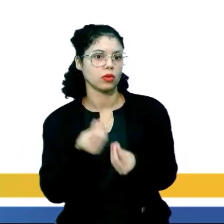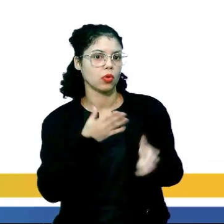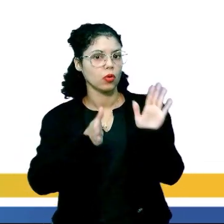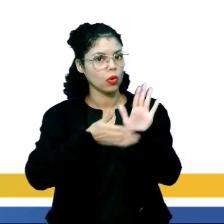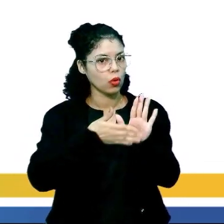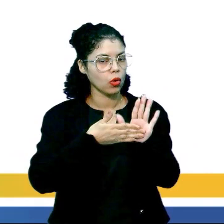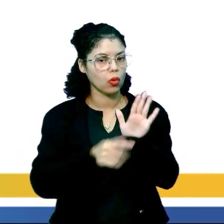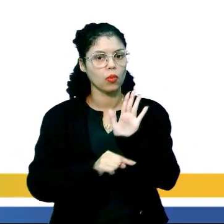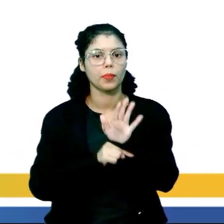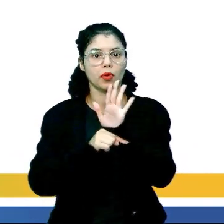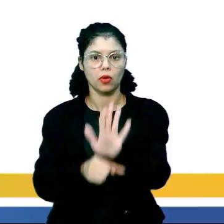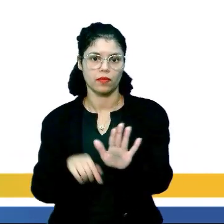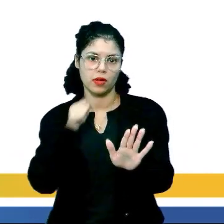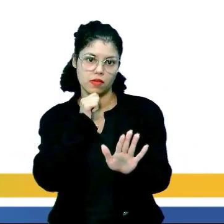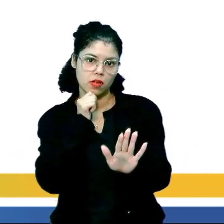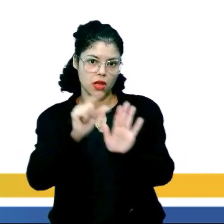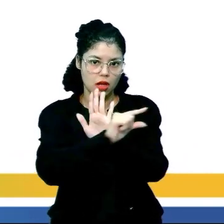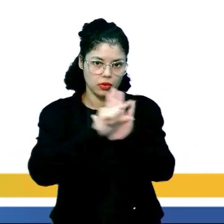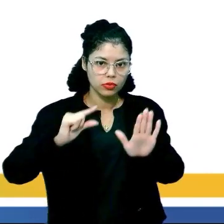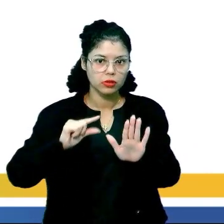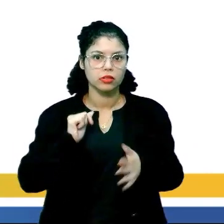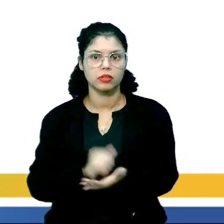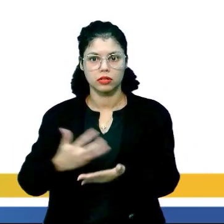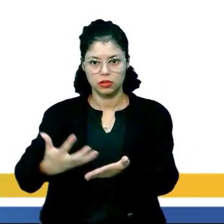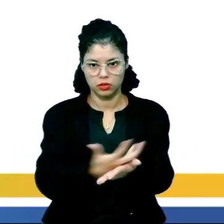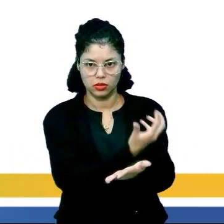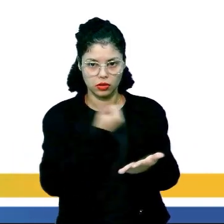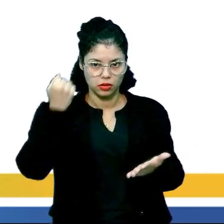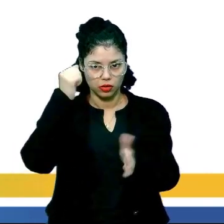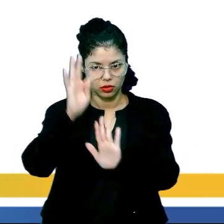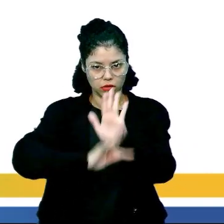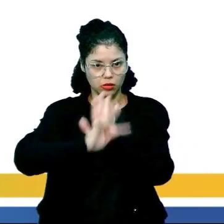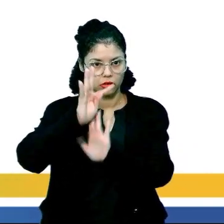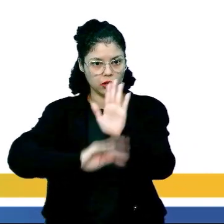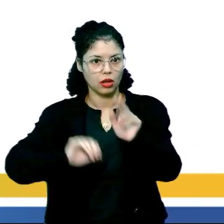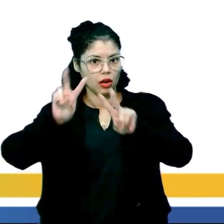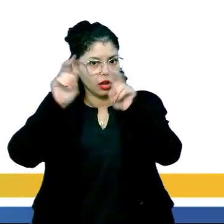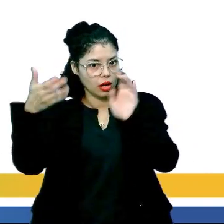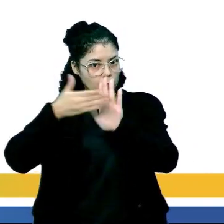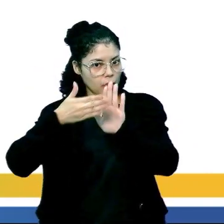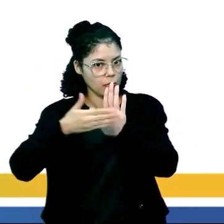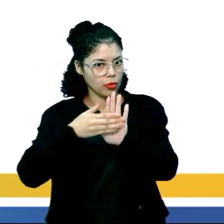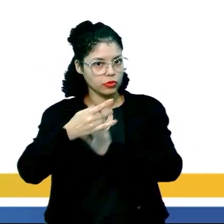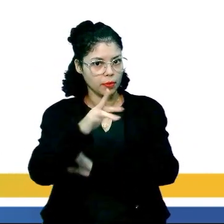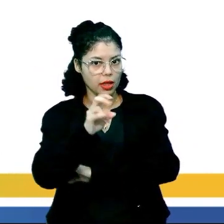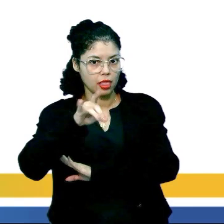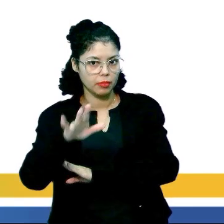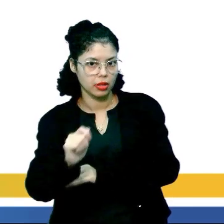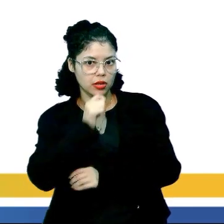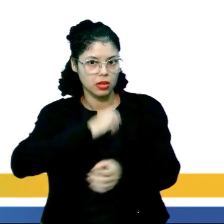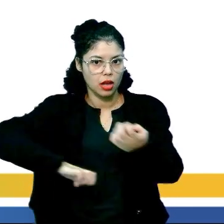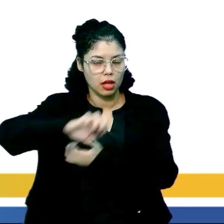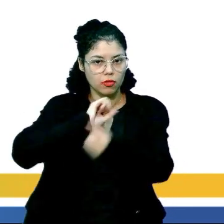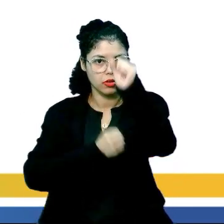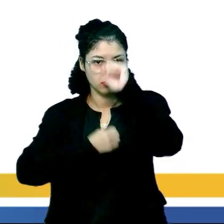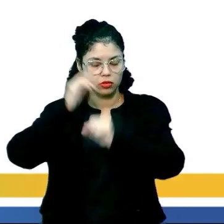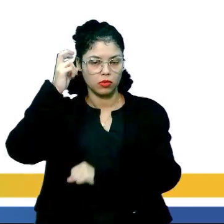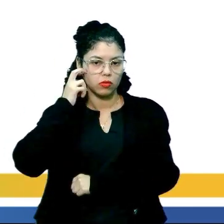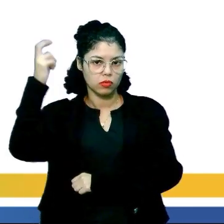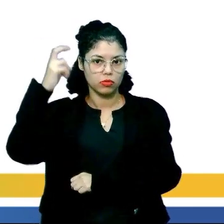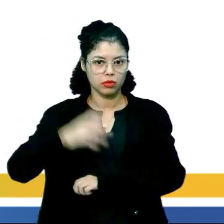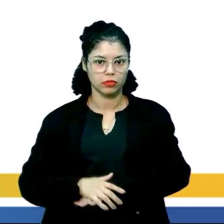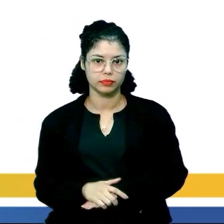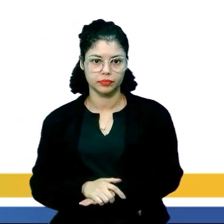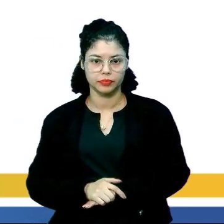social, tal como se pode comprovar pelo seguinte trecho retirado do texto sobre